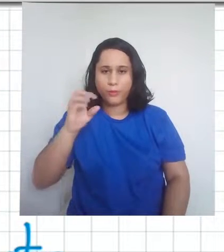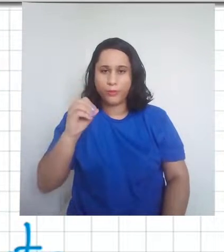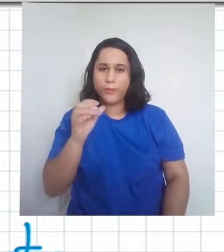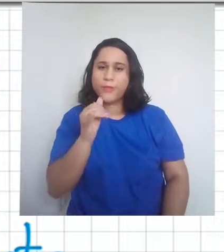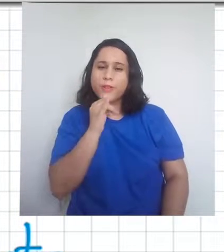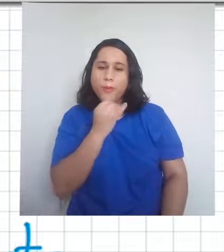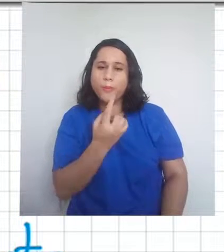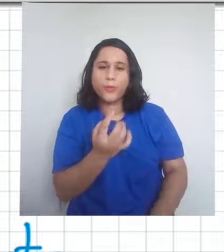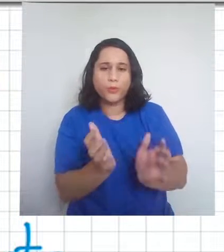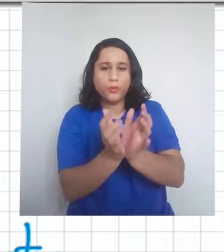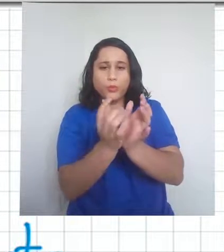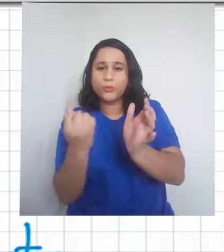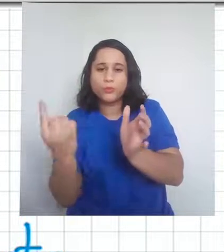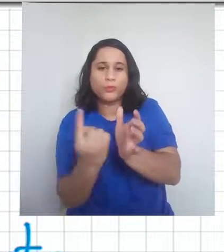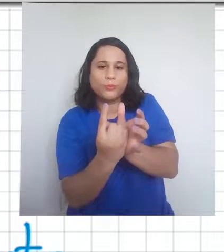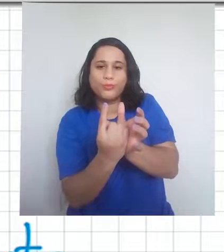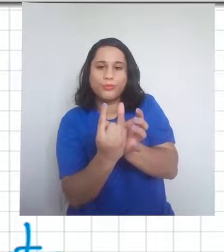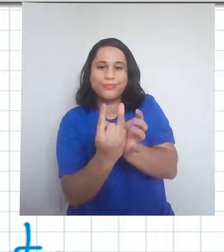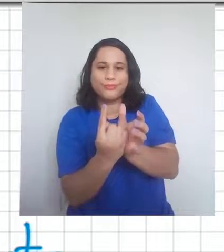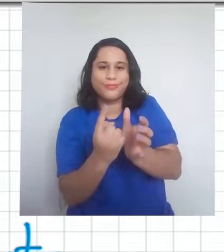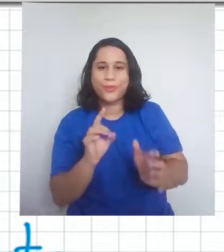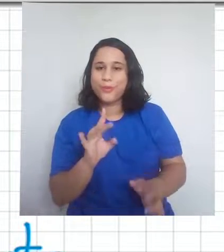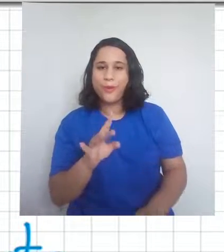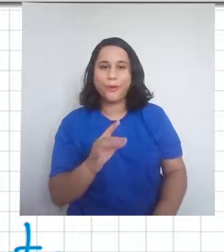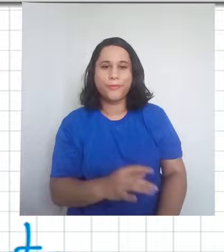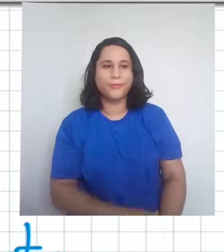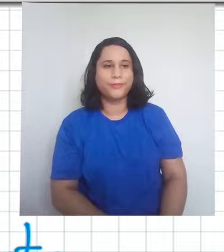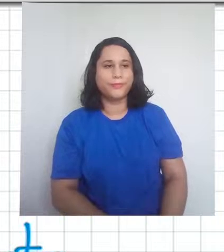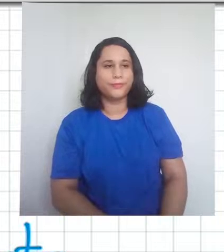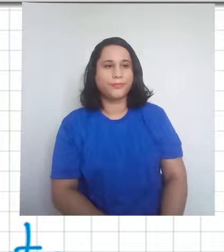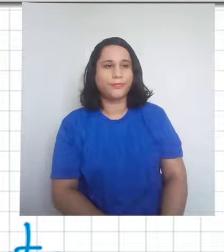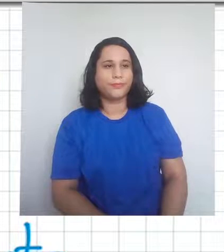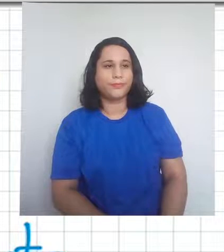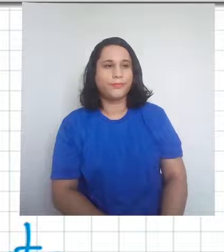um exemplo para vocês. Eu posso chamar aqui do conjunto P